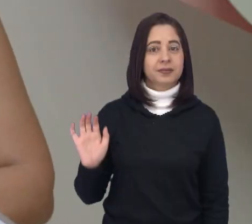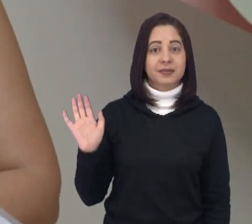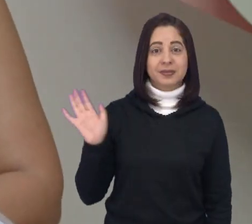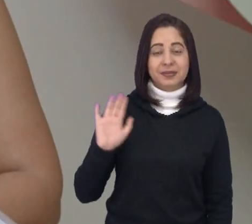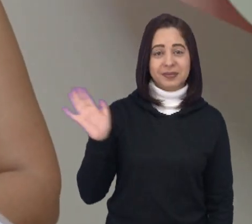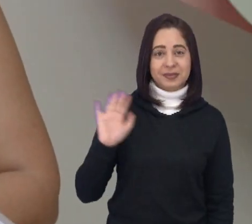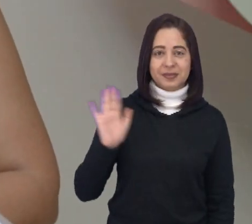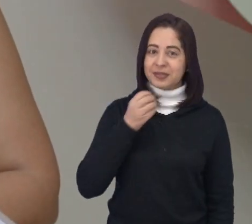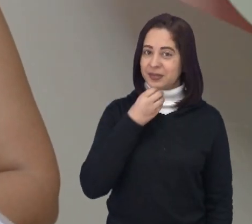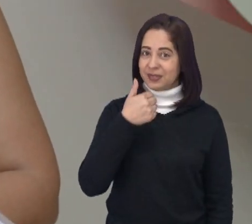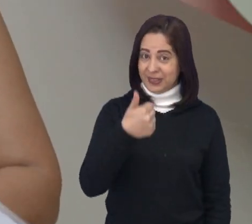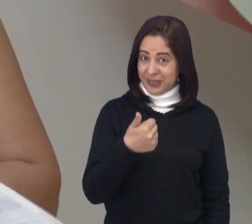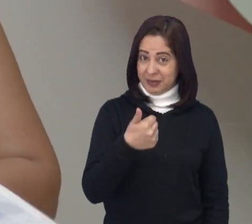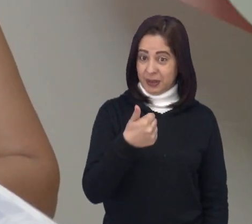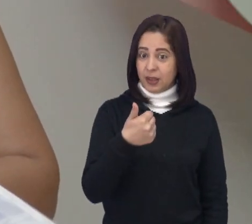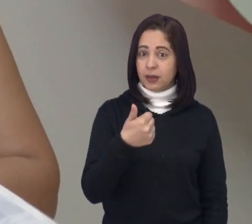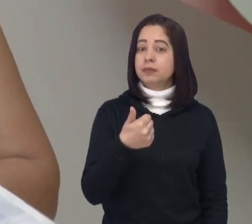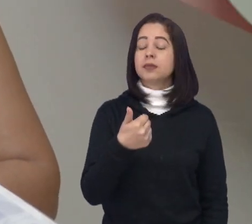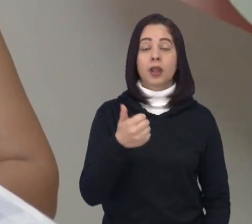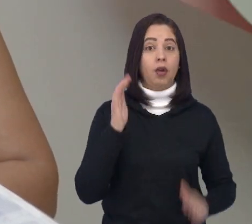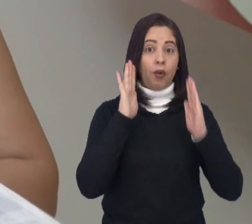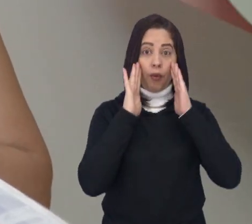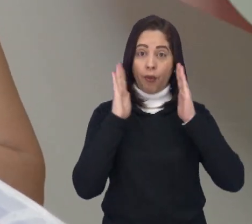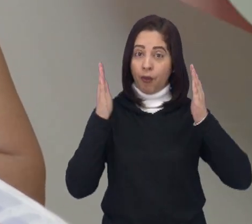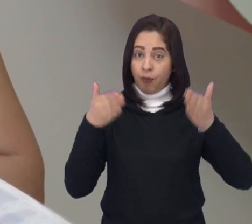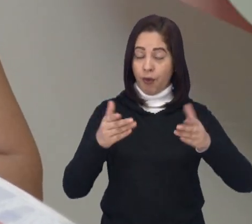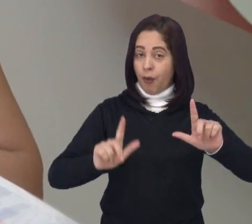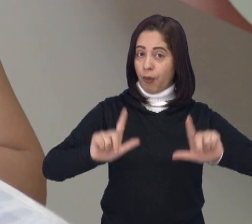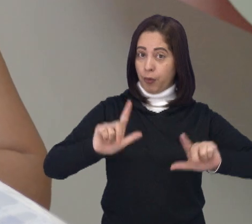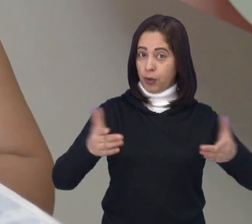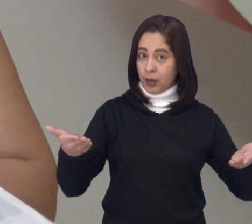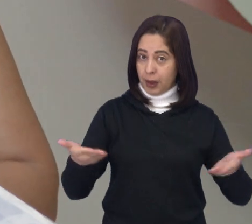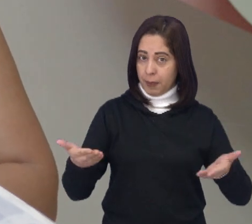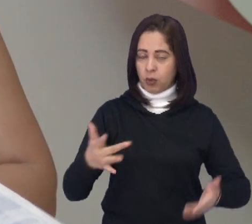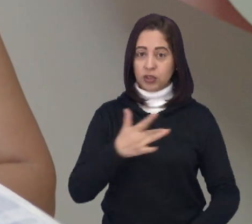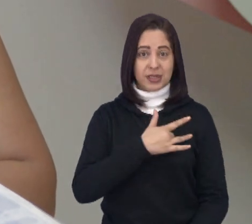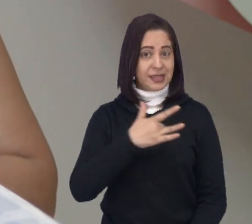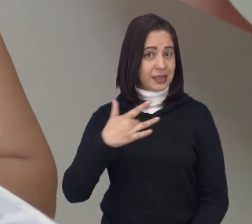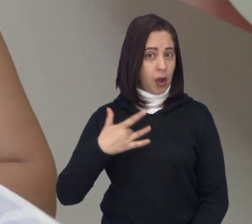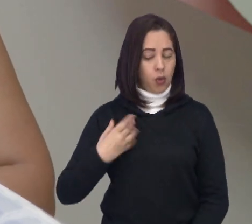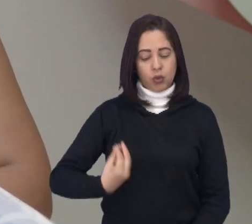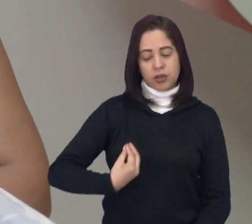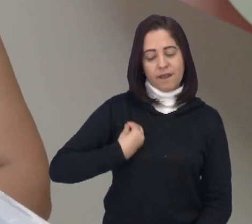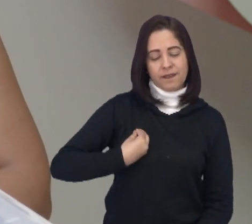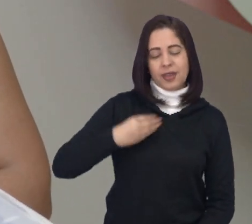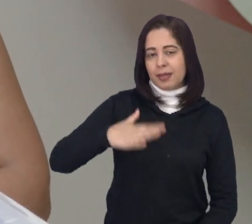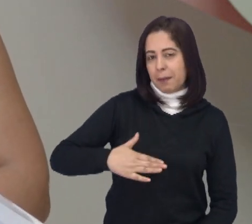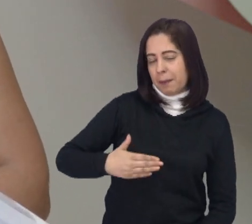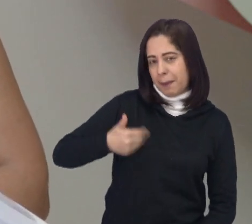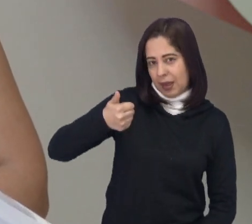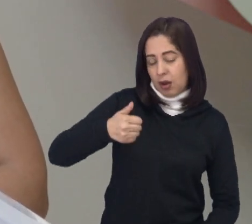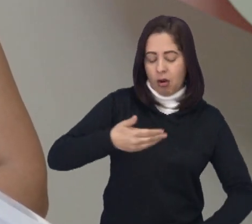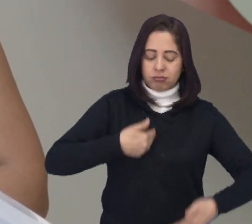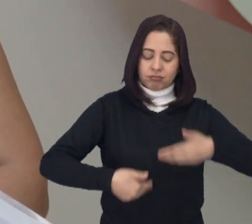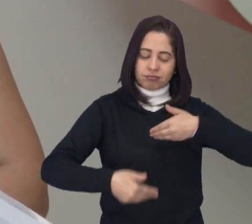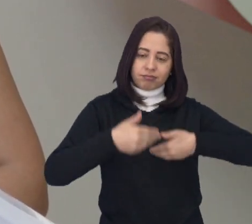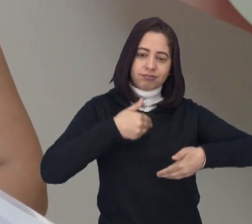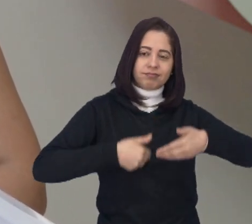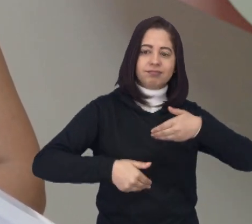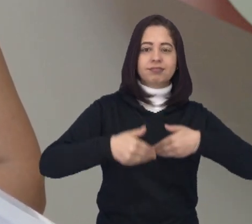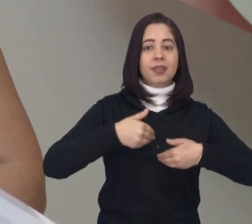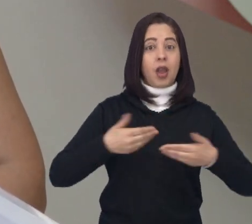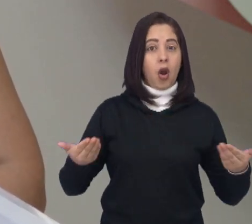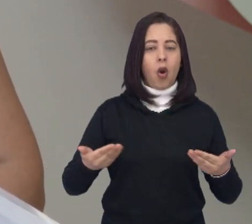Olá, tudo bem com você? Já que o foco do nosso programa é saúde, qualidade de vida e bem-estar, hoje vamos falar